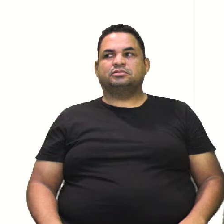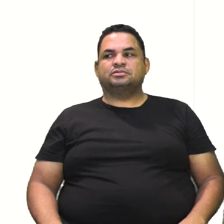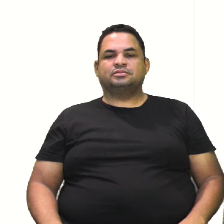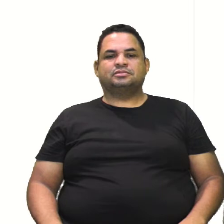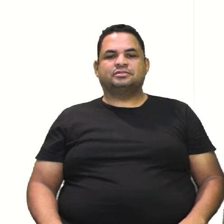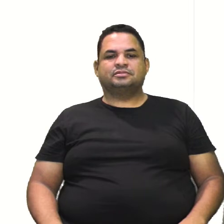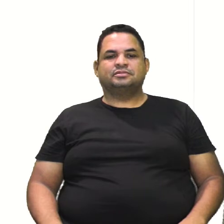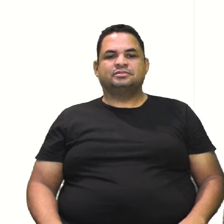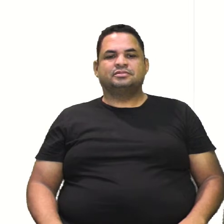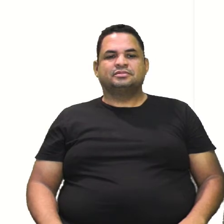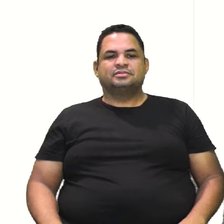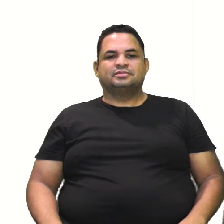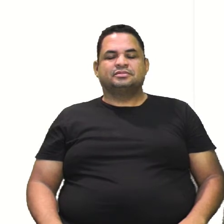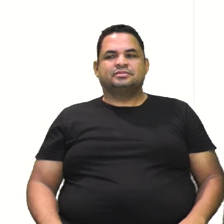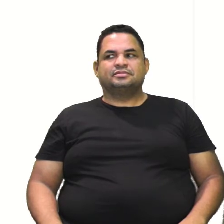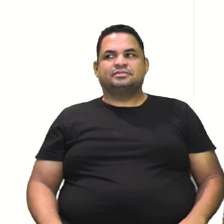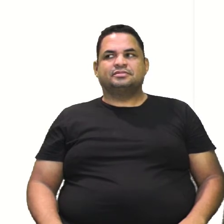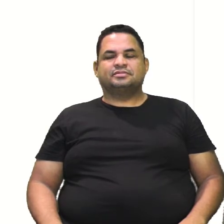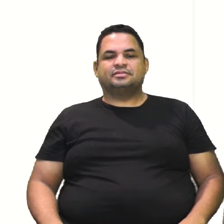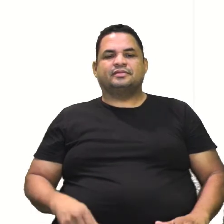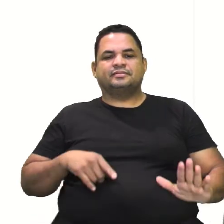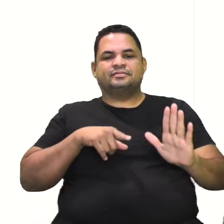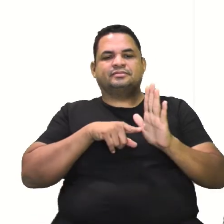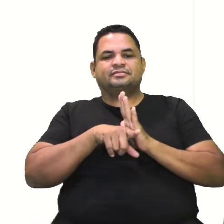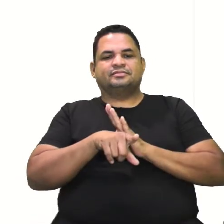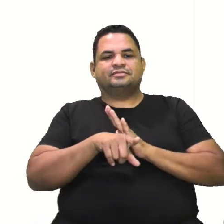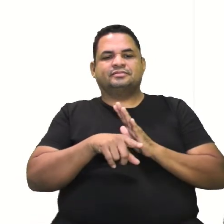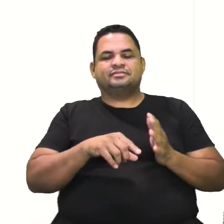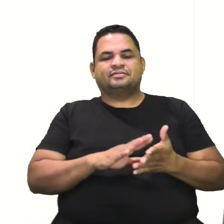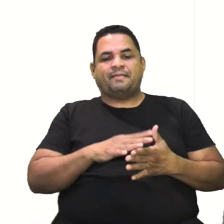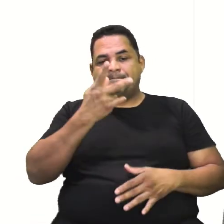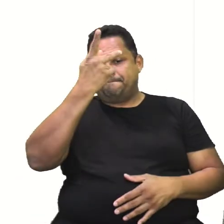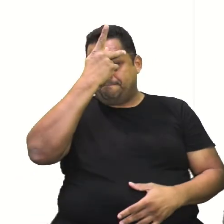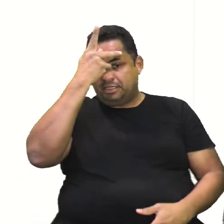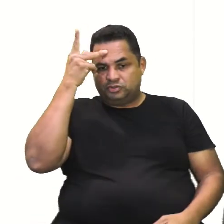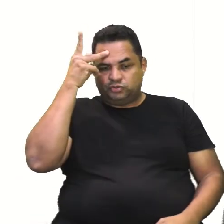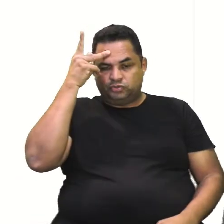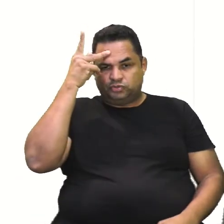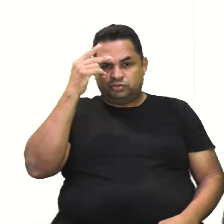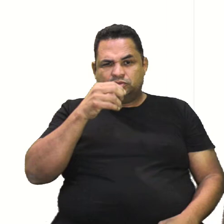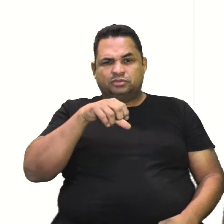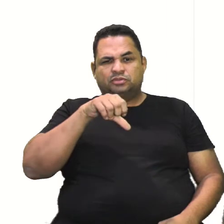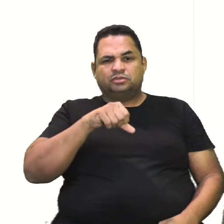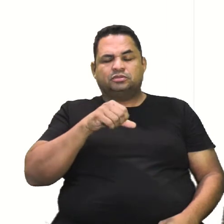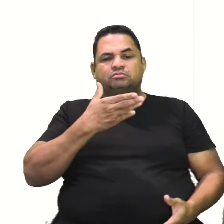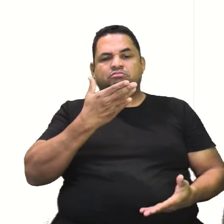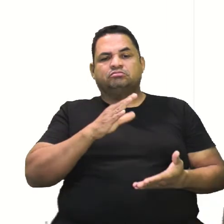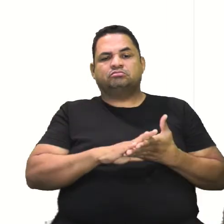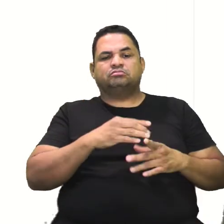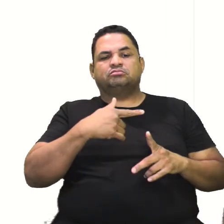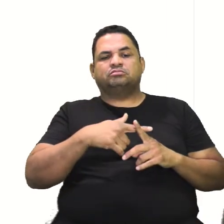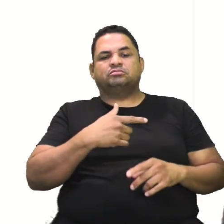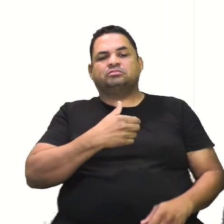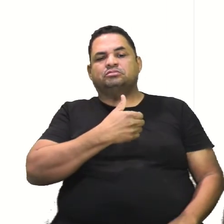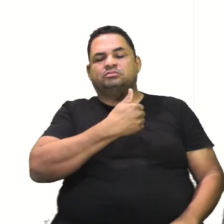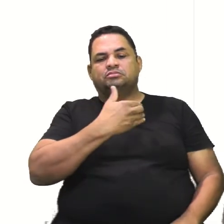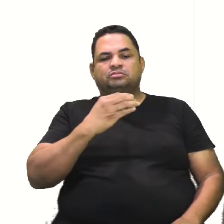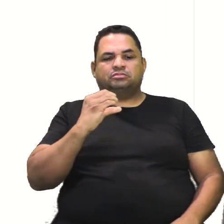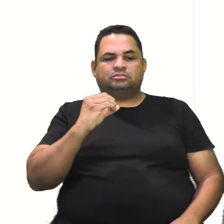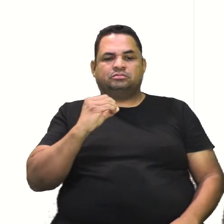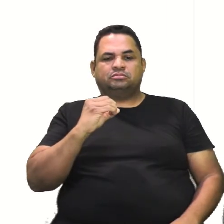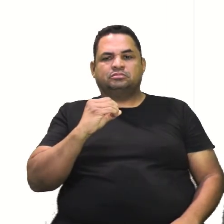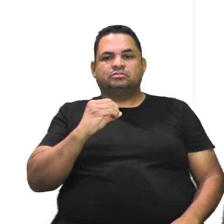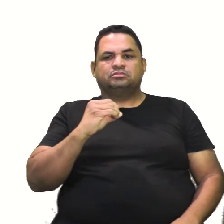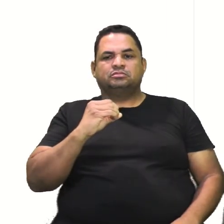Aqui tinham passageiros, mas a pergunta é pessoas. Então, 9 passageiros mais eu, tenho um total de